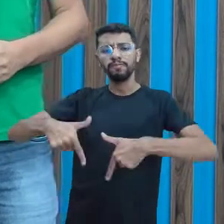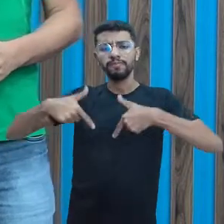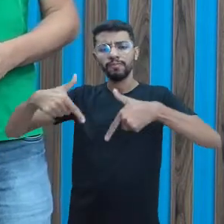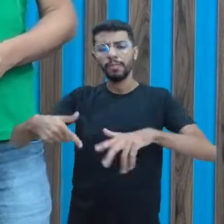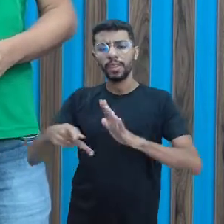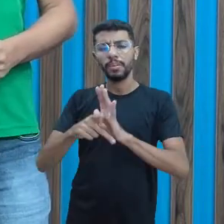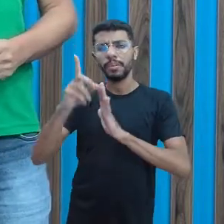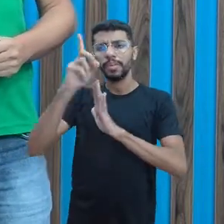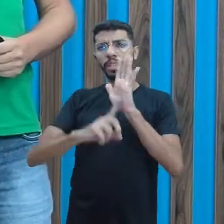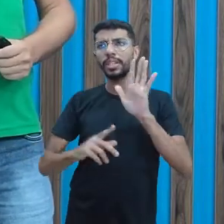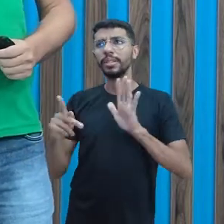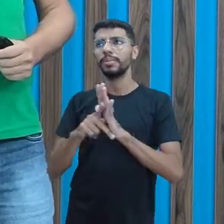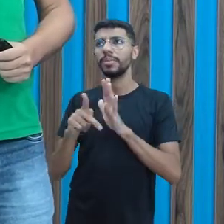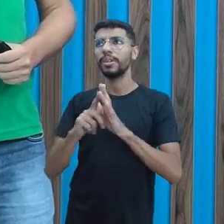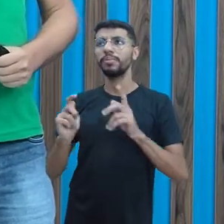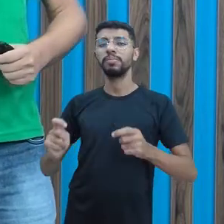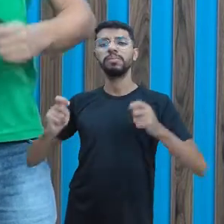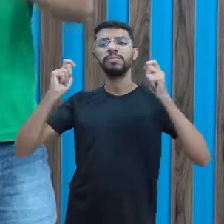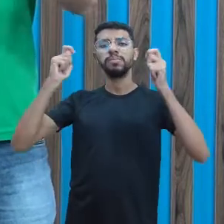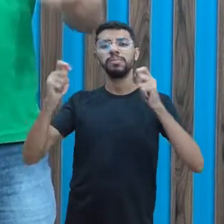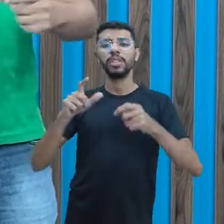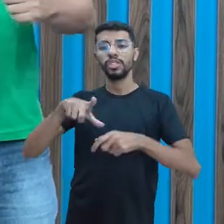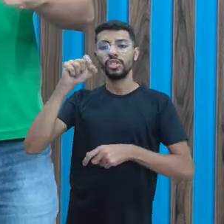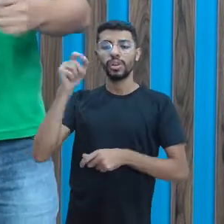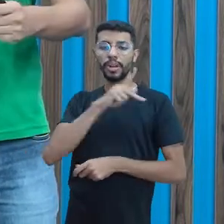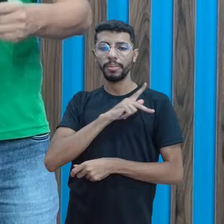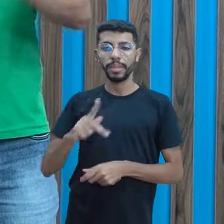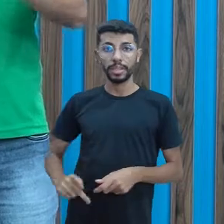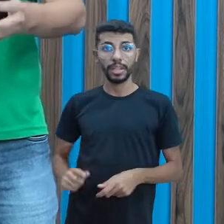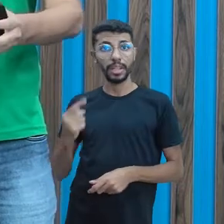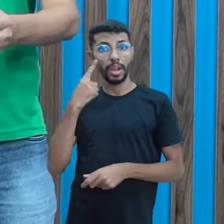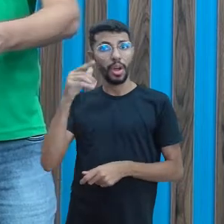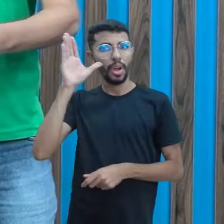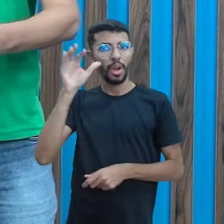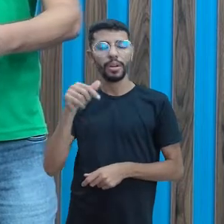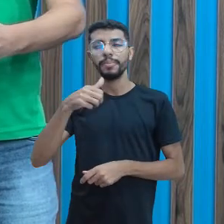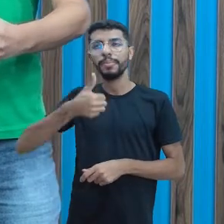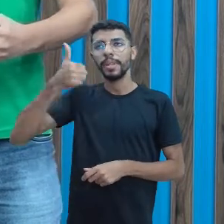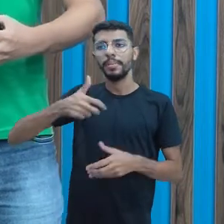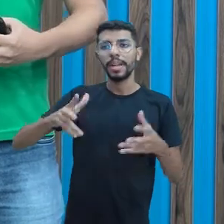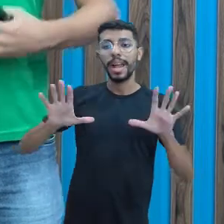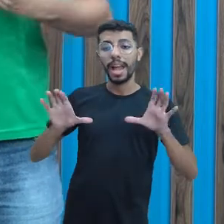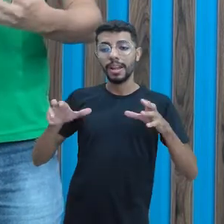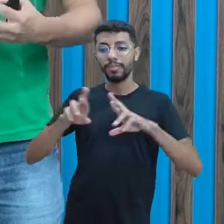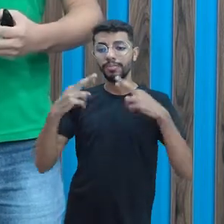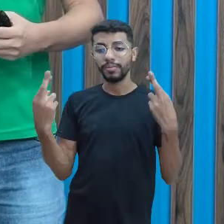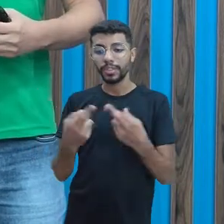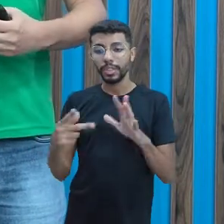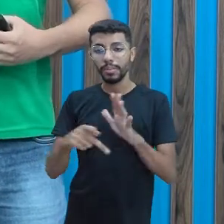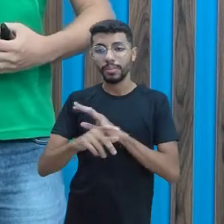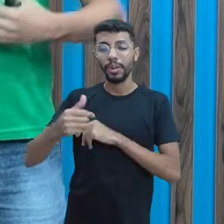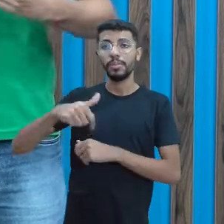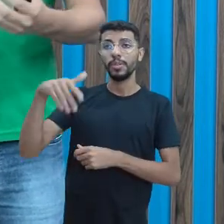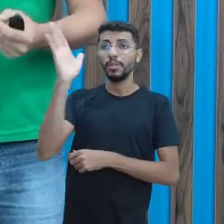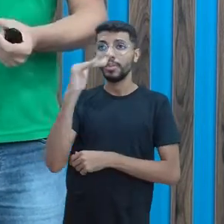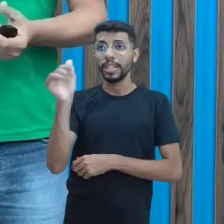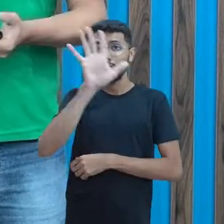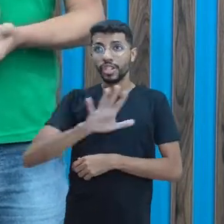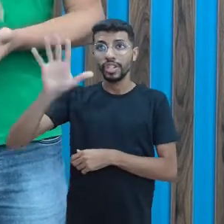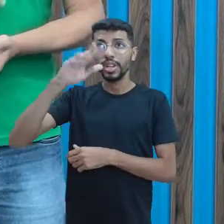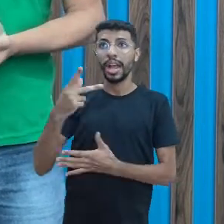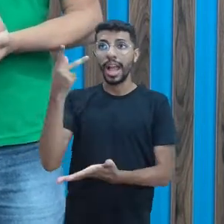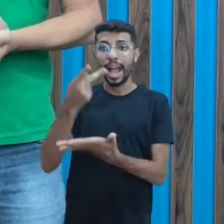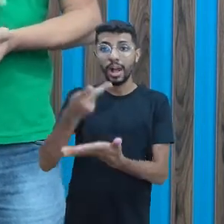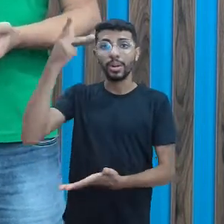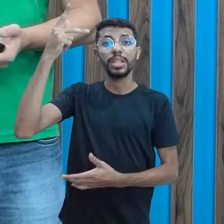uma curiosidade, a primeira reunião, o primeiro movimento que houve no Brasil inteiro, né, público, pelas diretas já, aconteceu